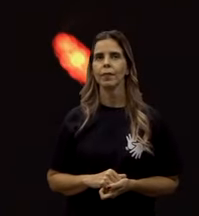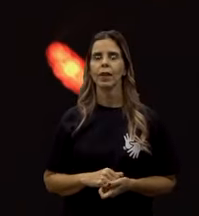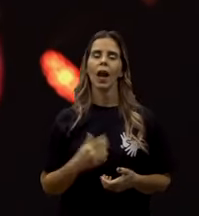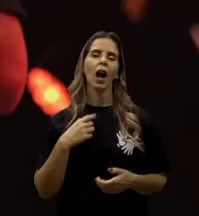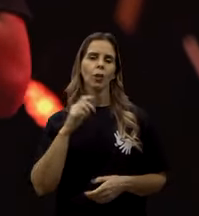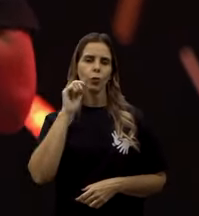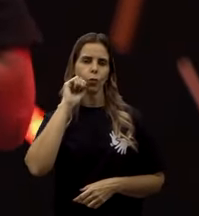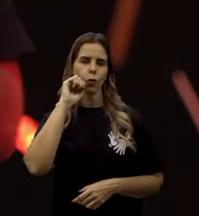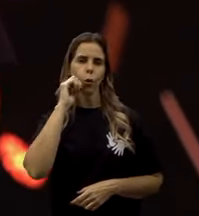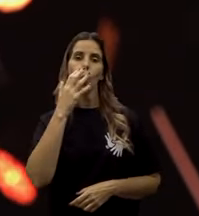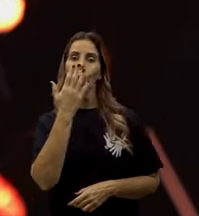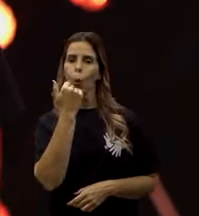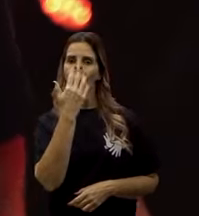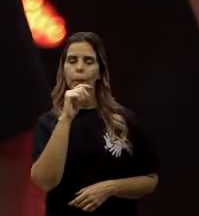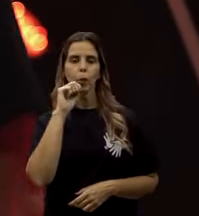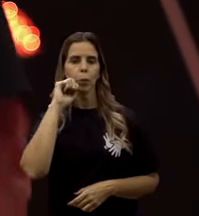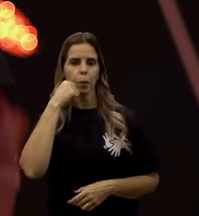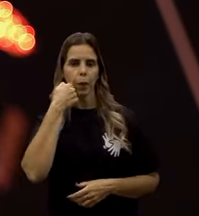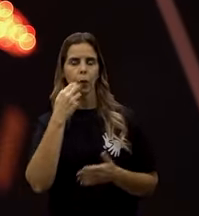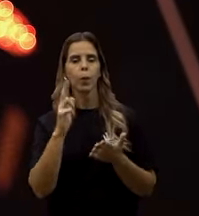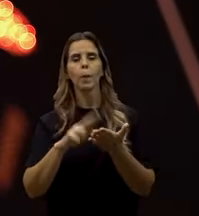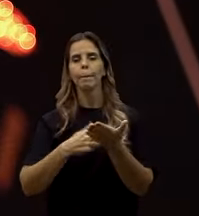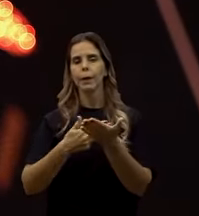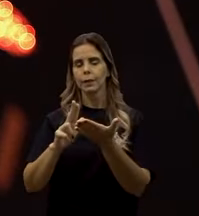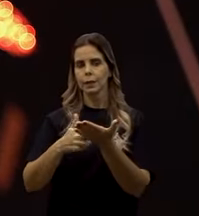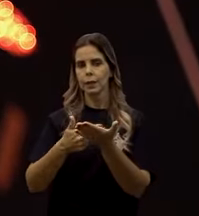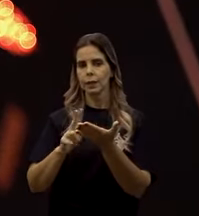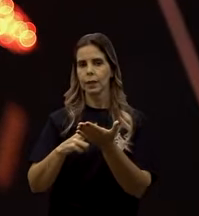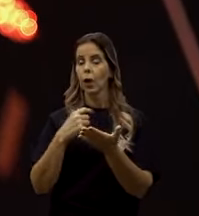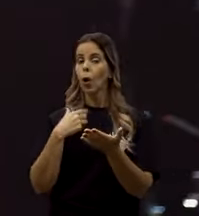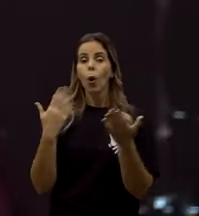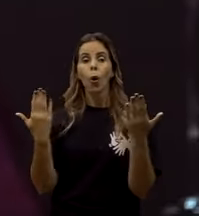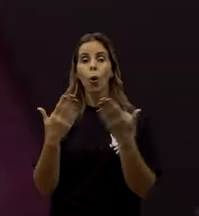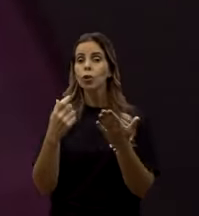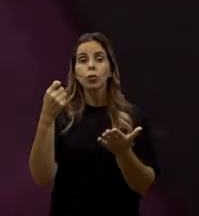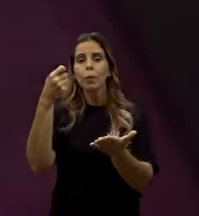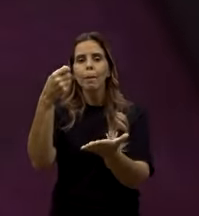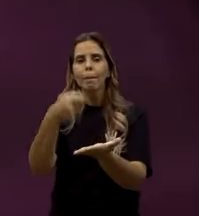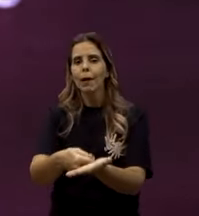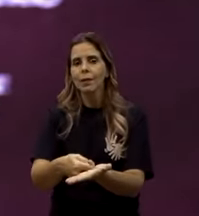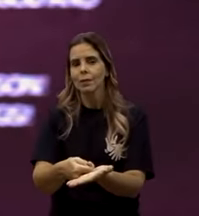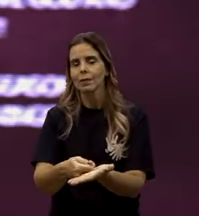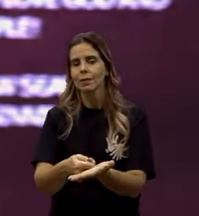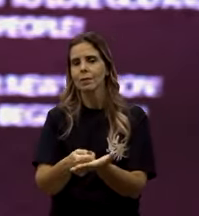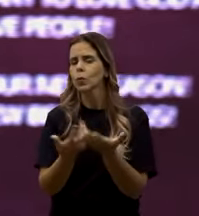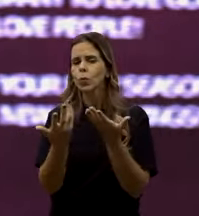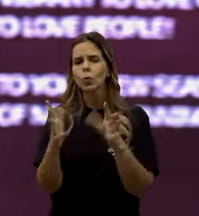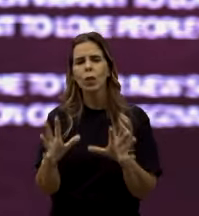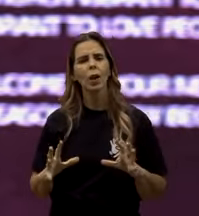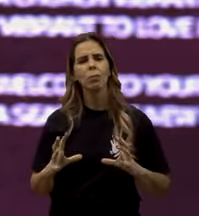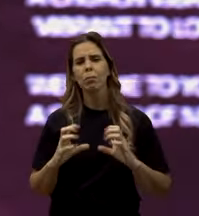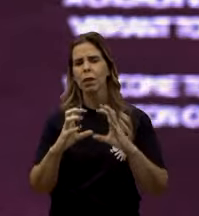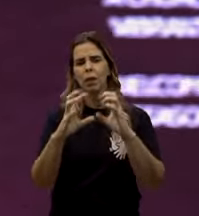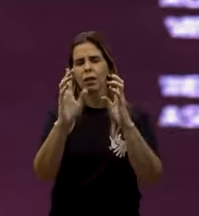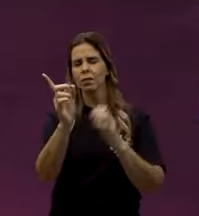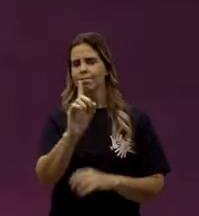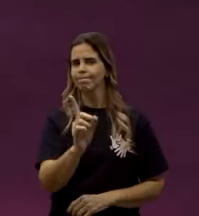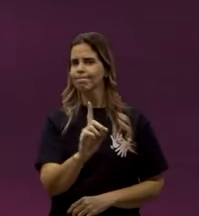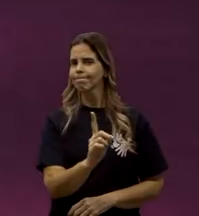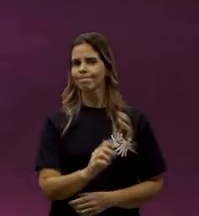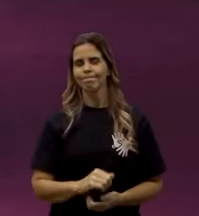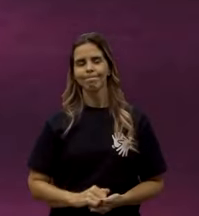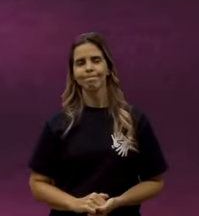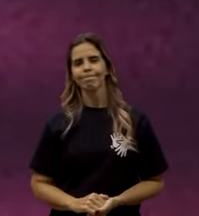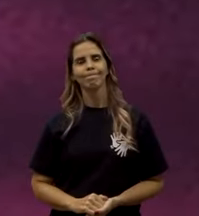manteiga Hoje eu tô pagando para não brigar e fácil fácil